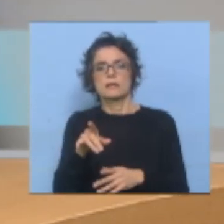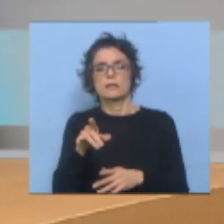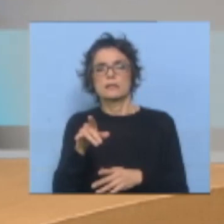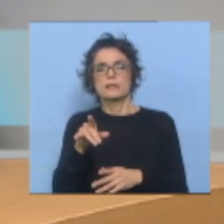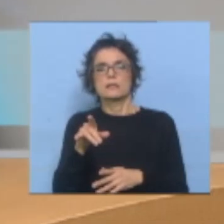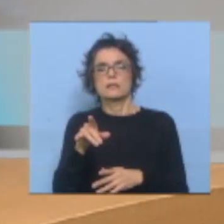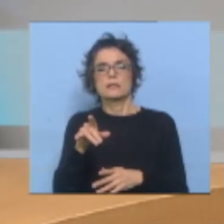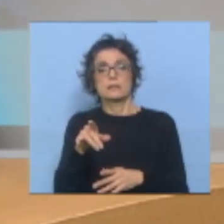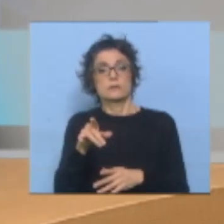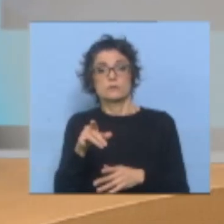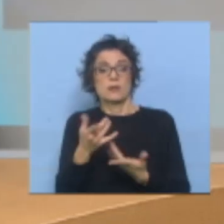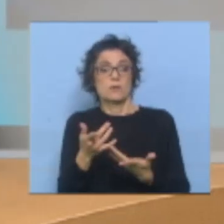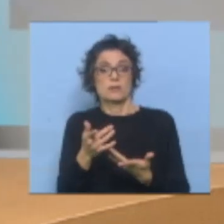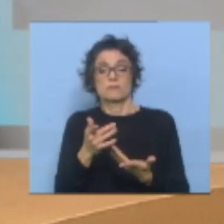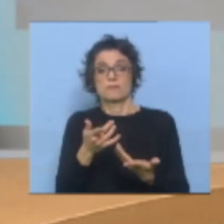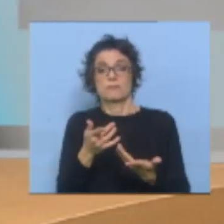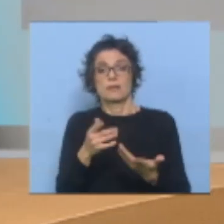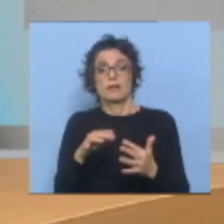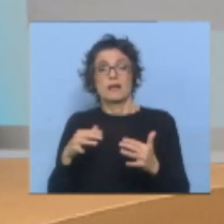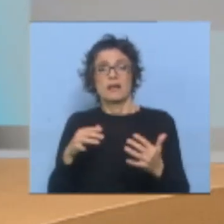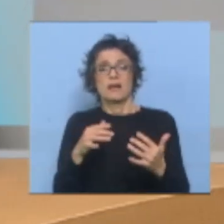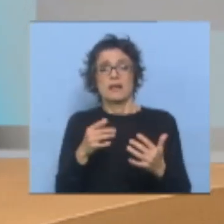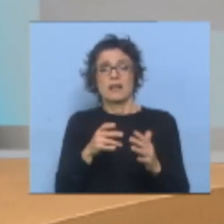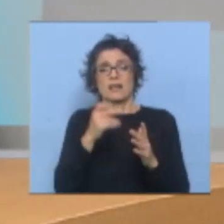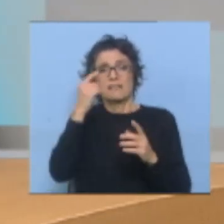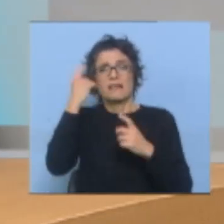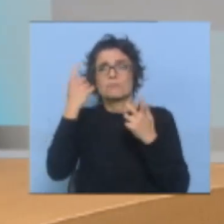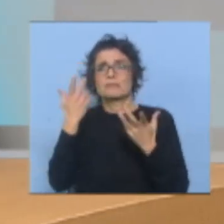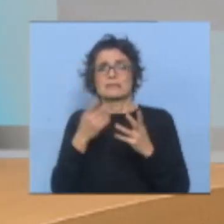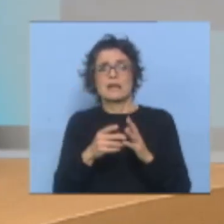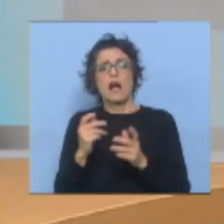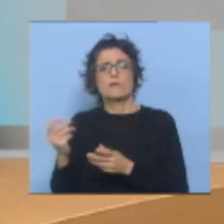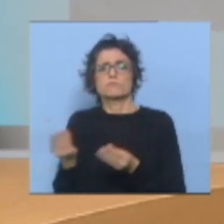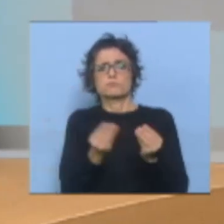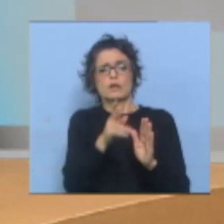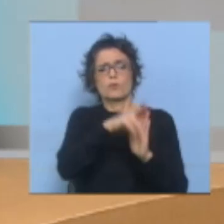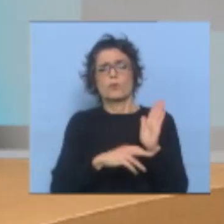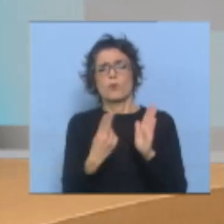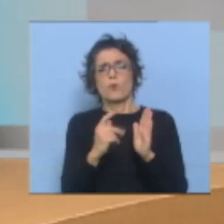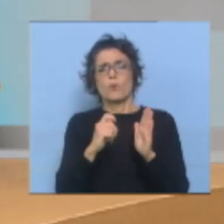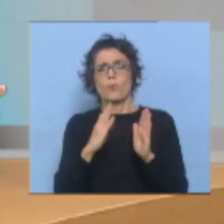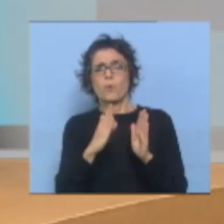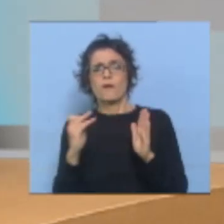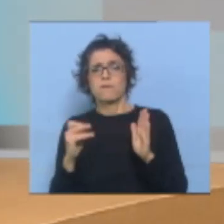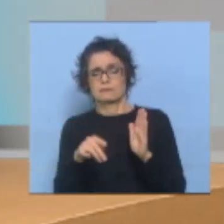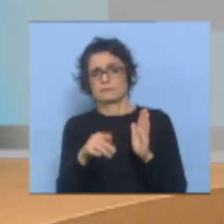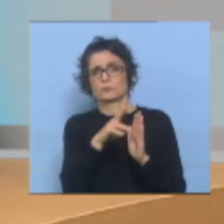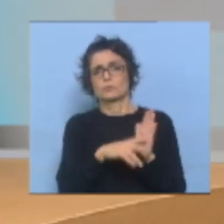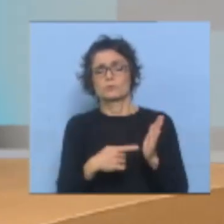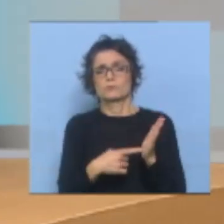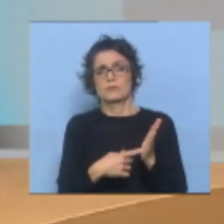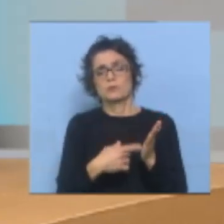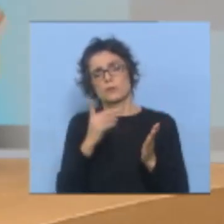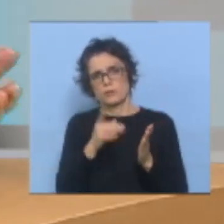importante que se aplicassem ou não àquele jogo os regulamentos da UEFA, que já prevê, em